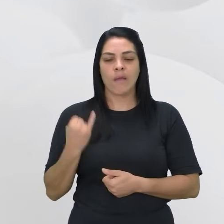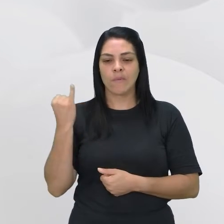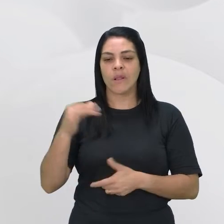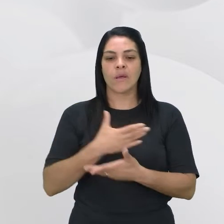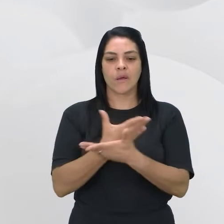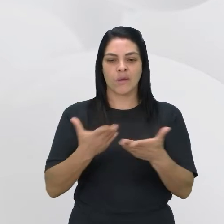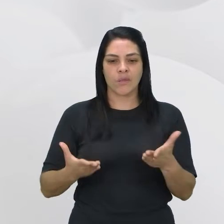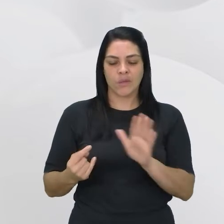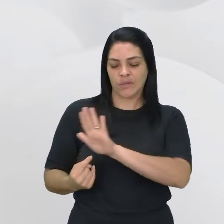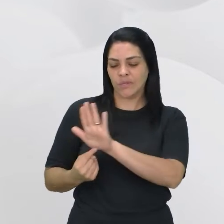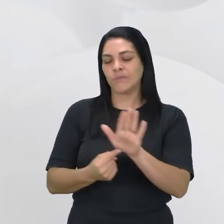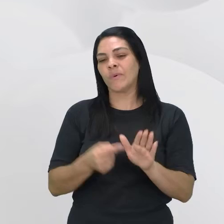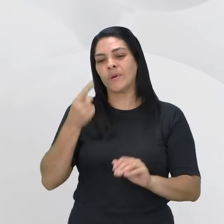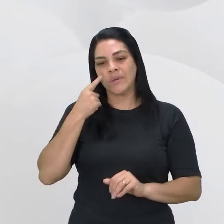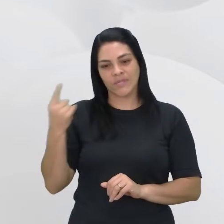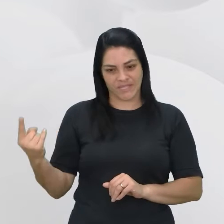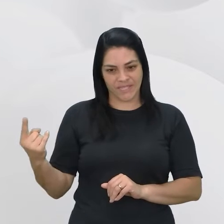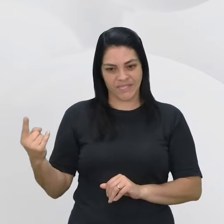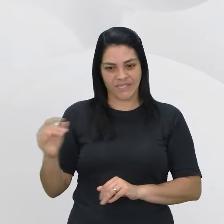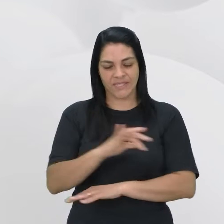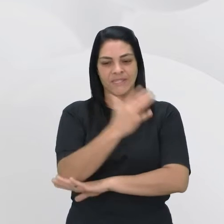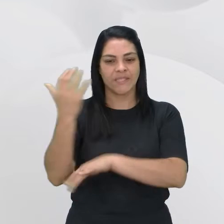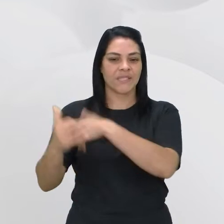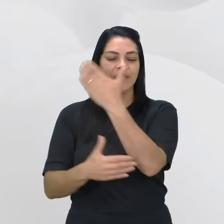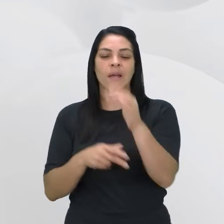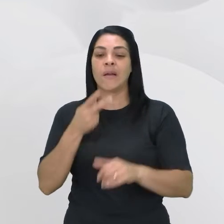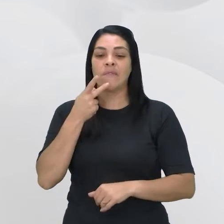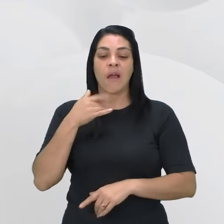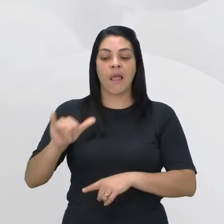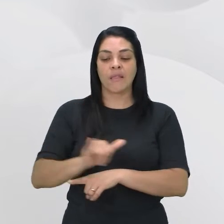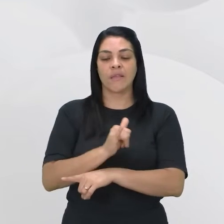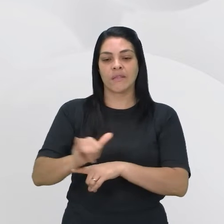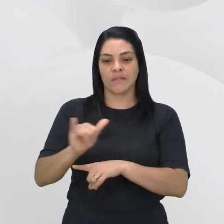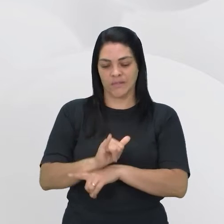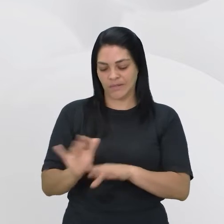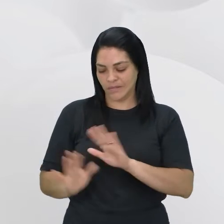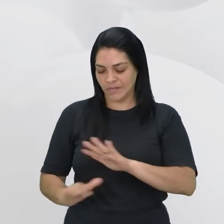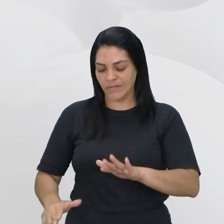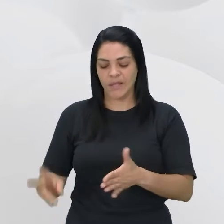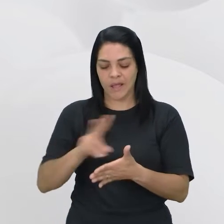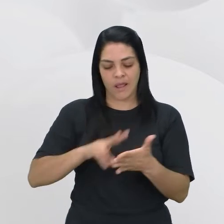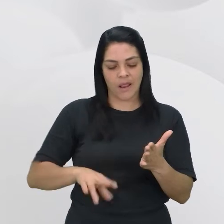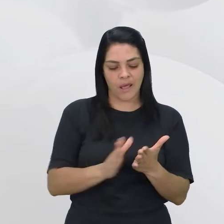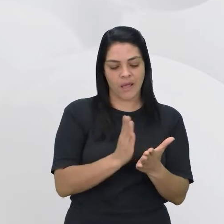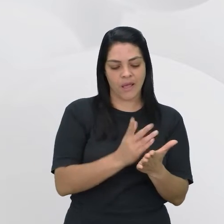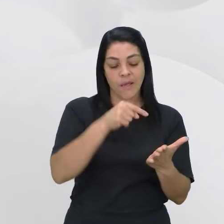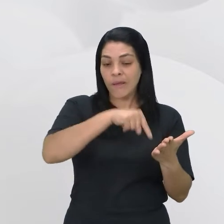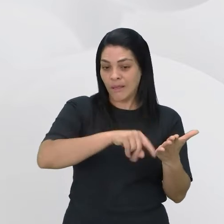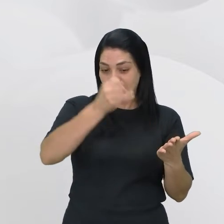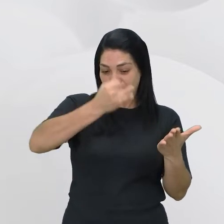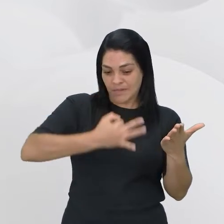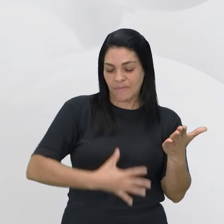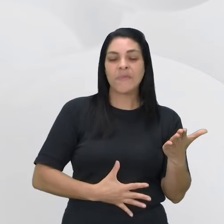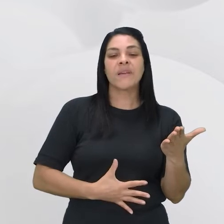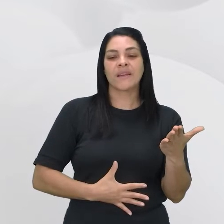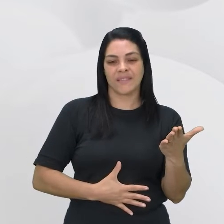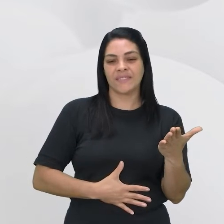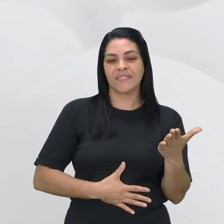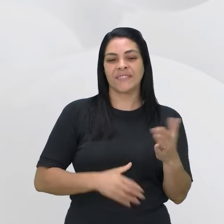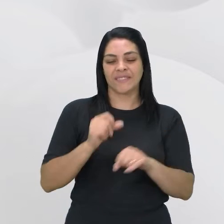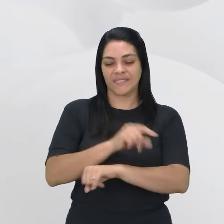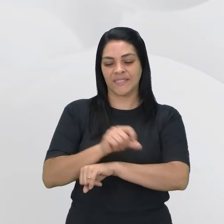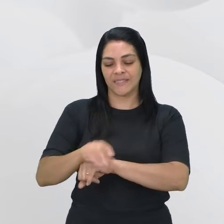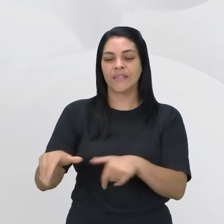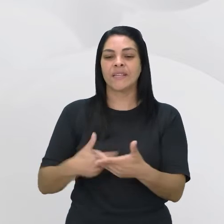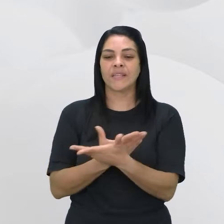gente leva uma amostra de sementes da Mata Atlântica, fala das estratégias. Com os pequenininhos a gente lê um livro que fala sobre semente. E a gente